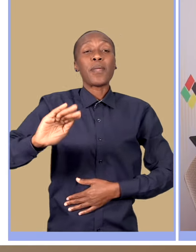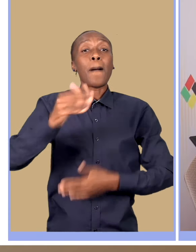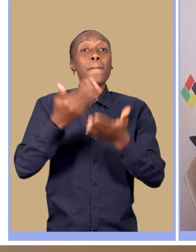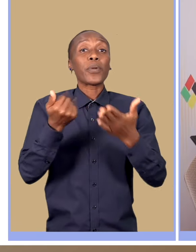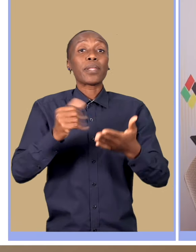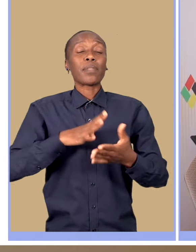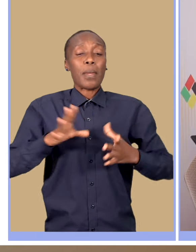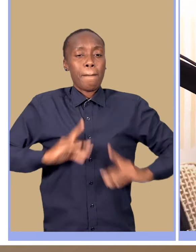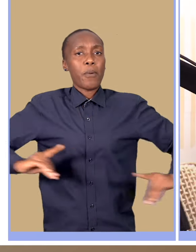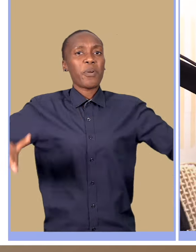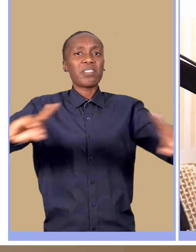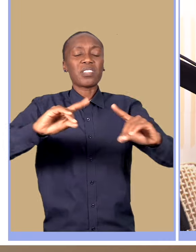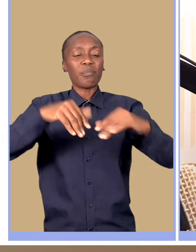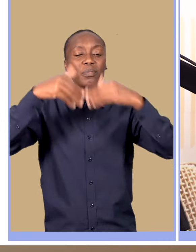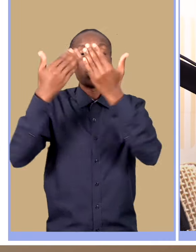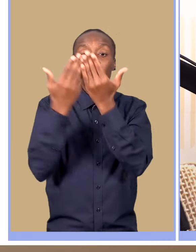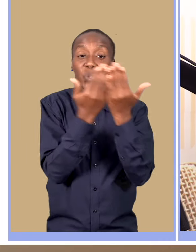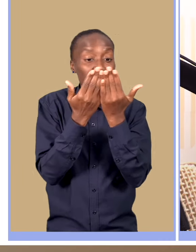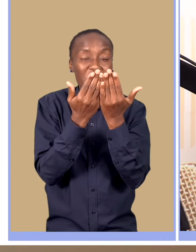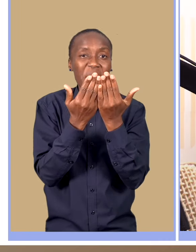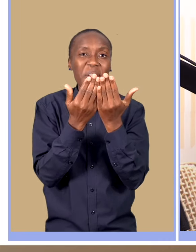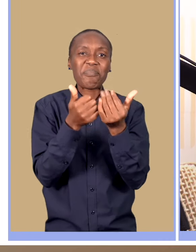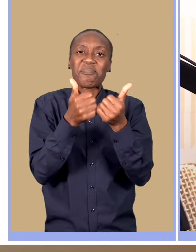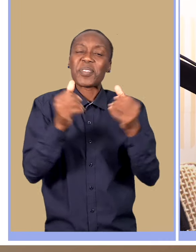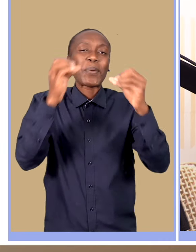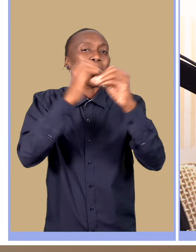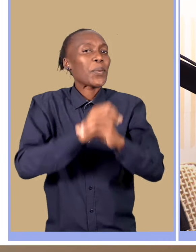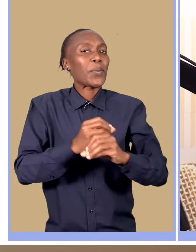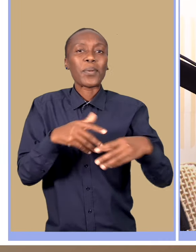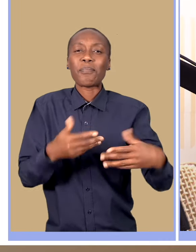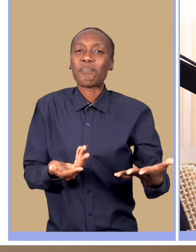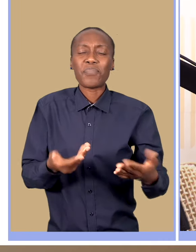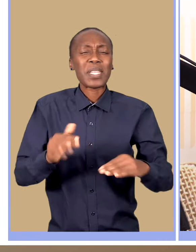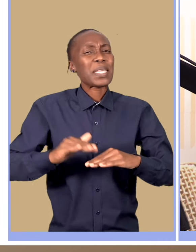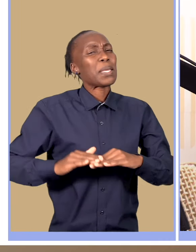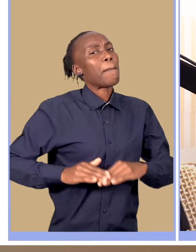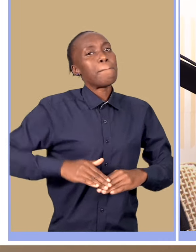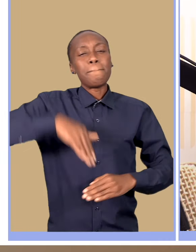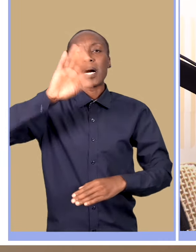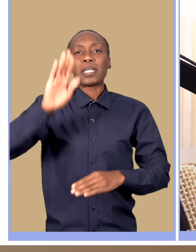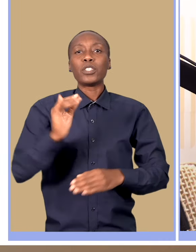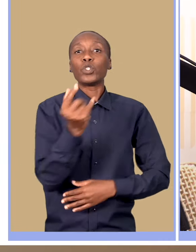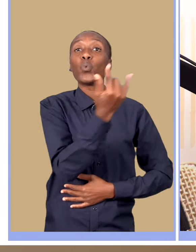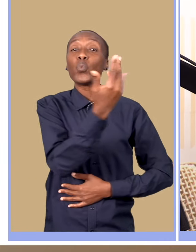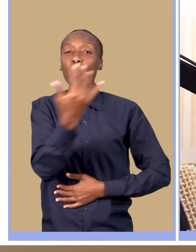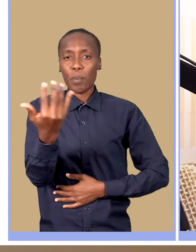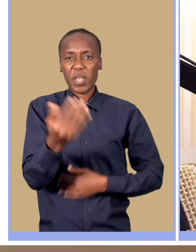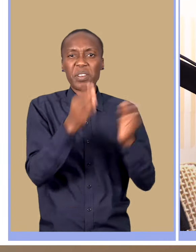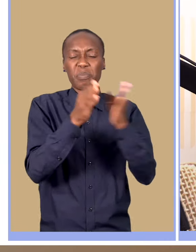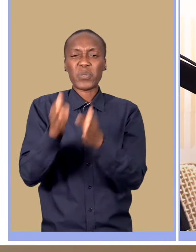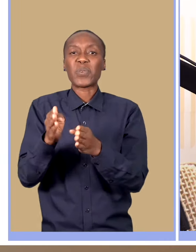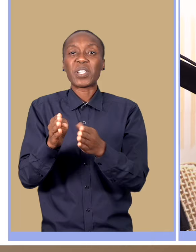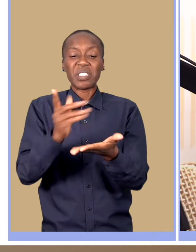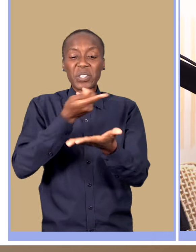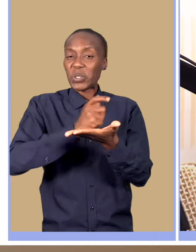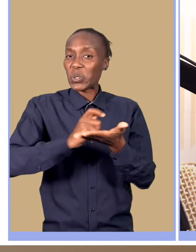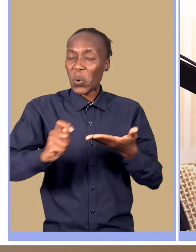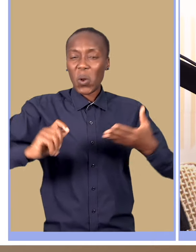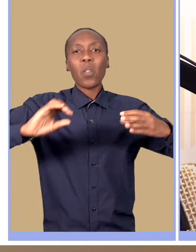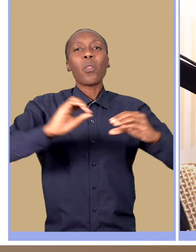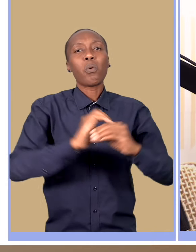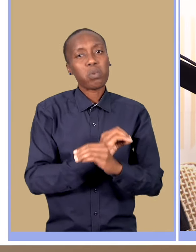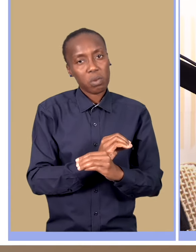populações não escolarizadas, que aliás são as que nós temos em demasia no nosso território